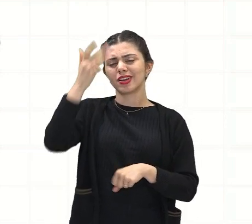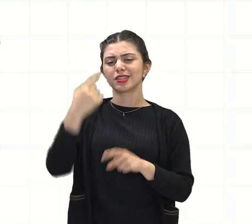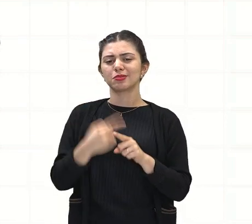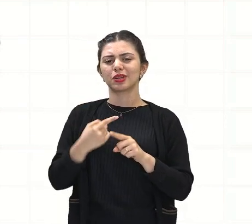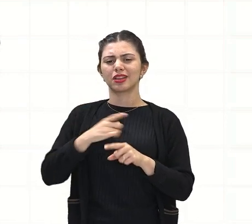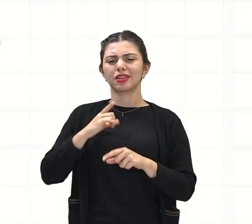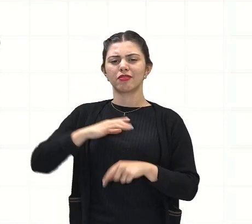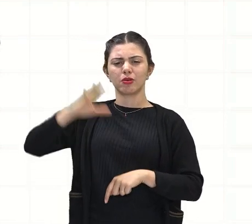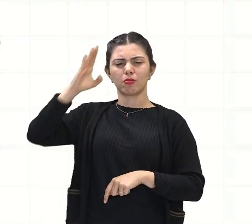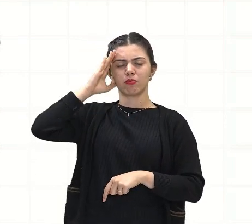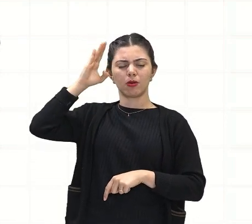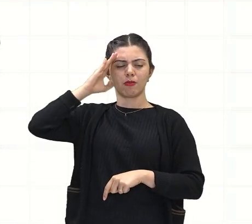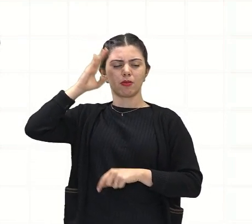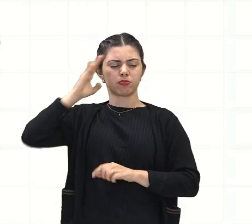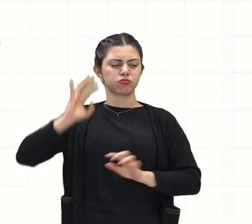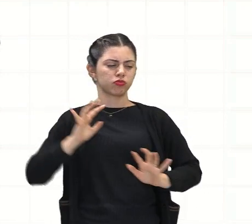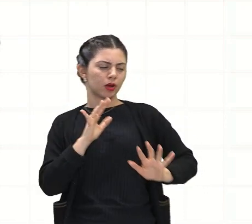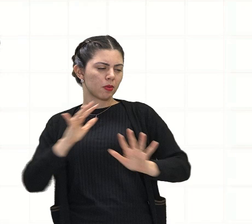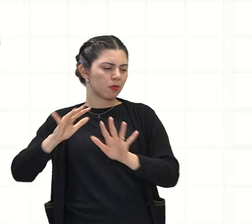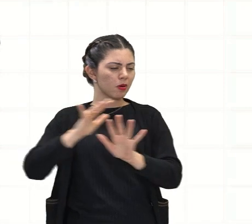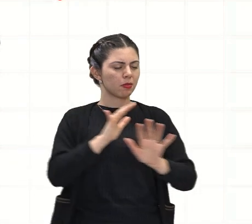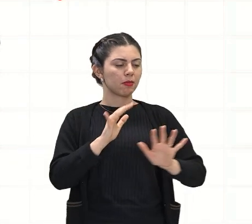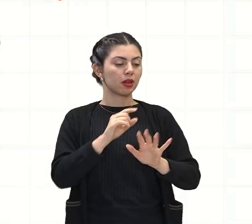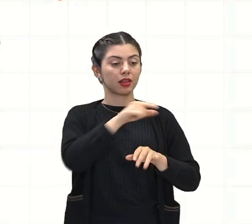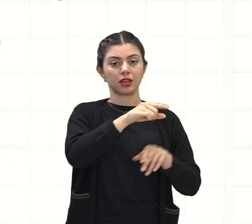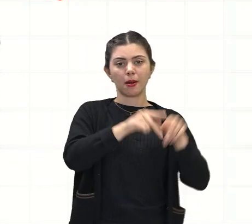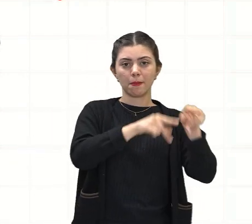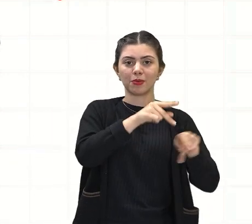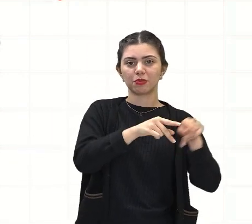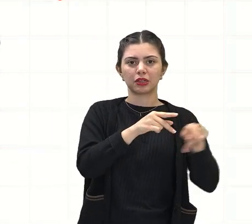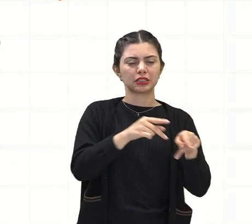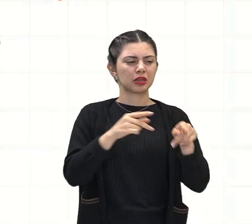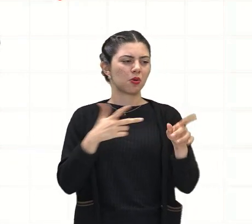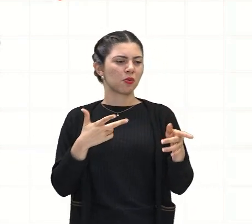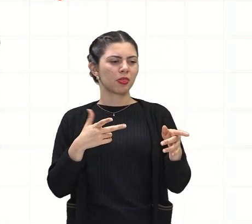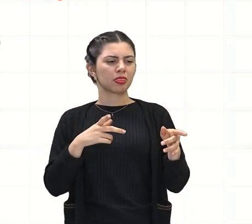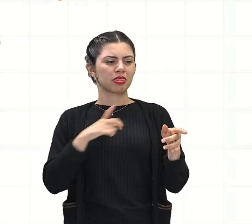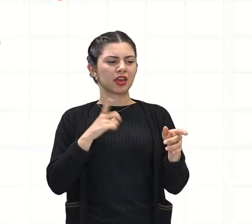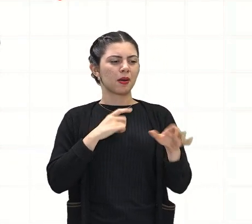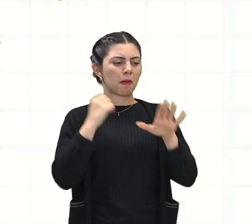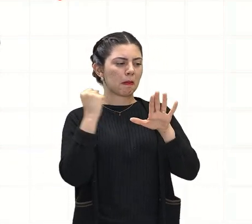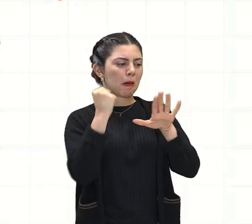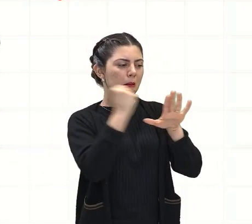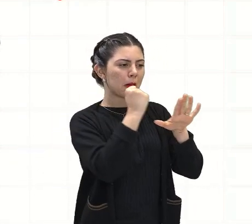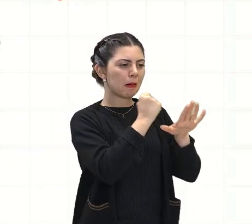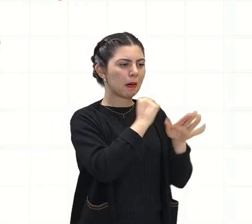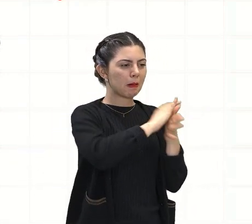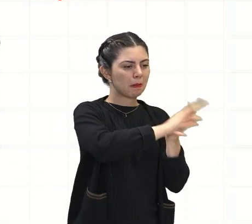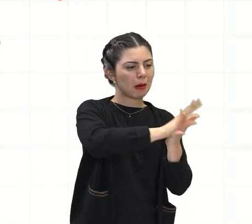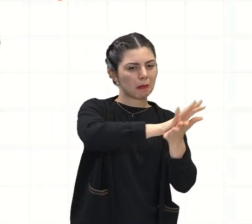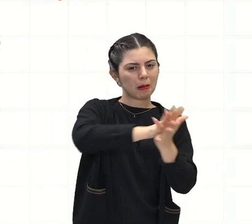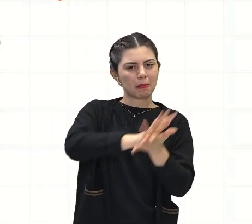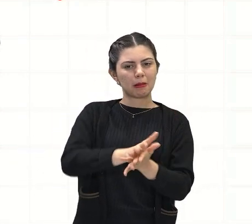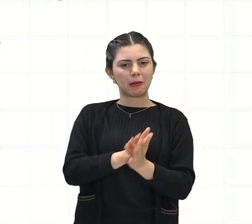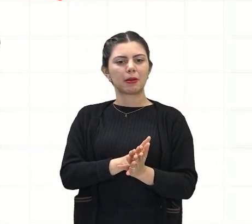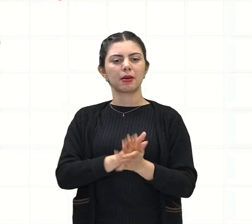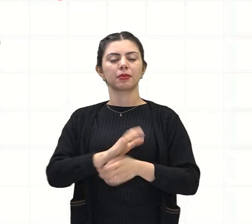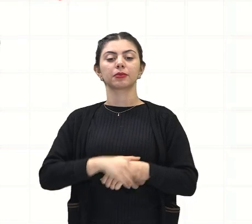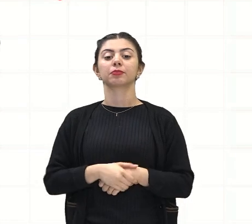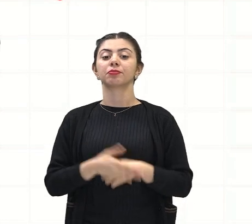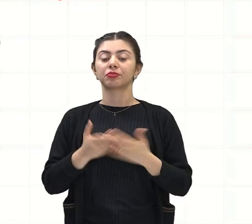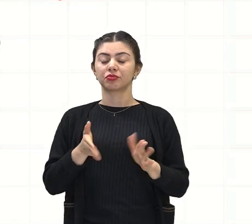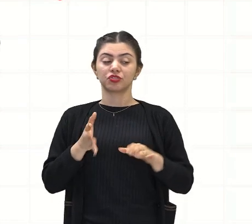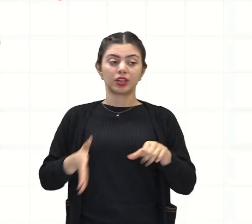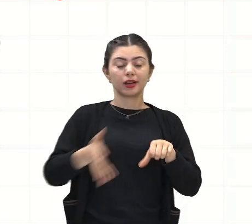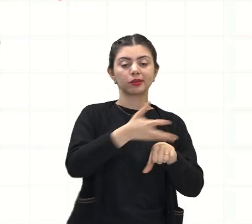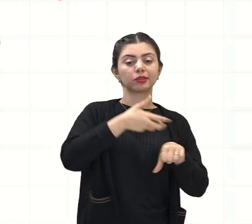exércitos massacrando quase todos os nativos. Após dominar a região, deu o